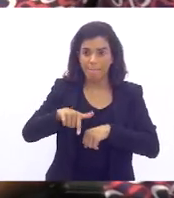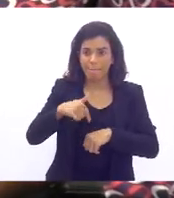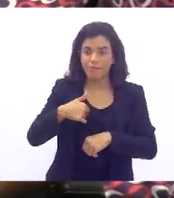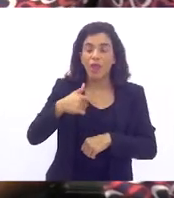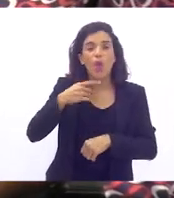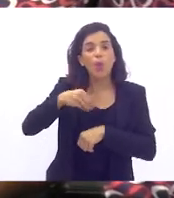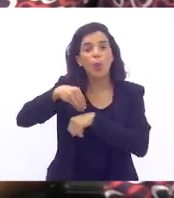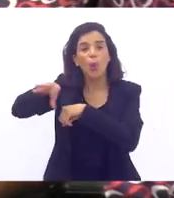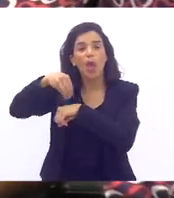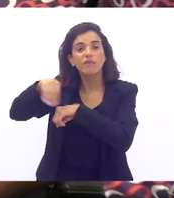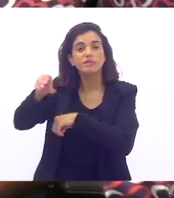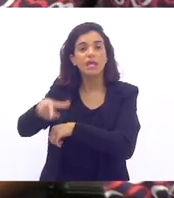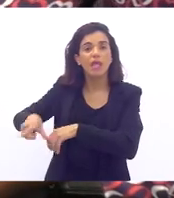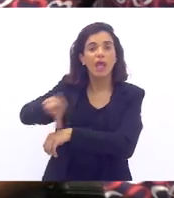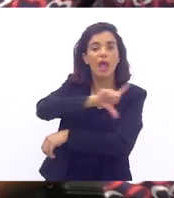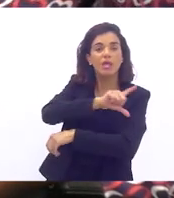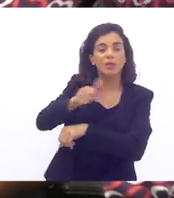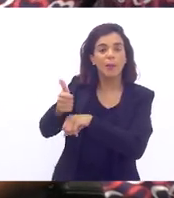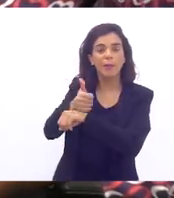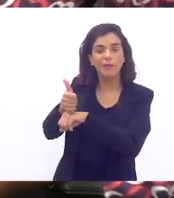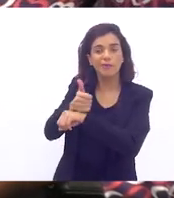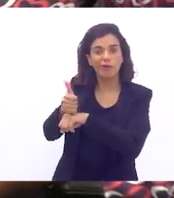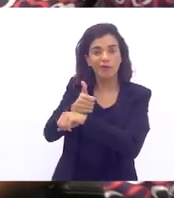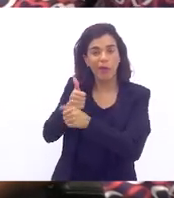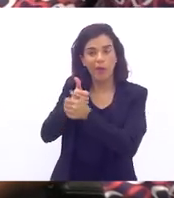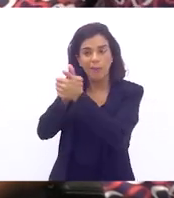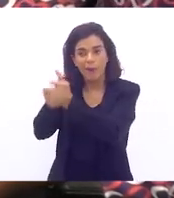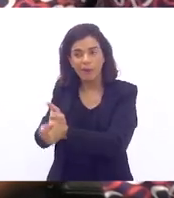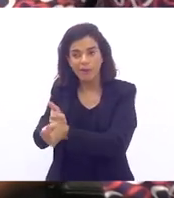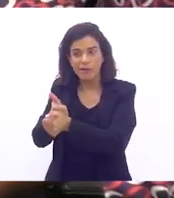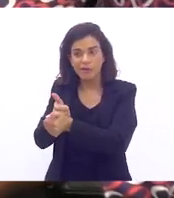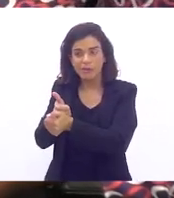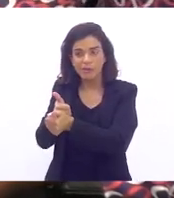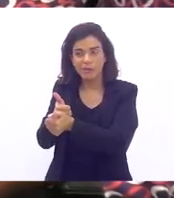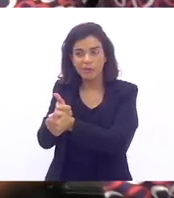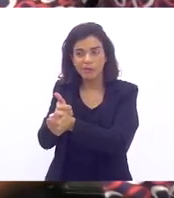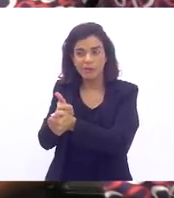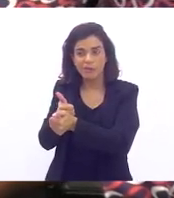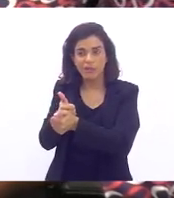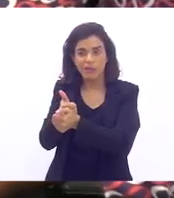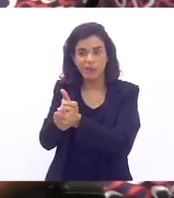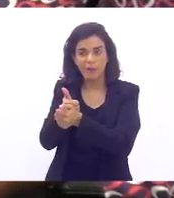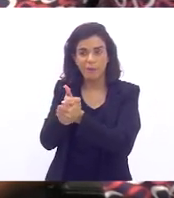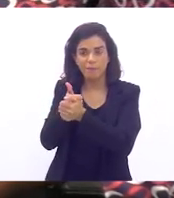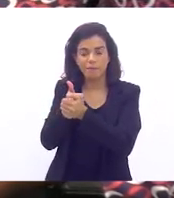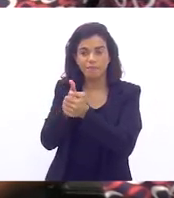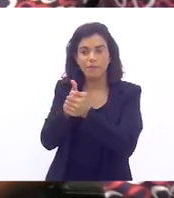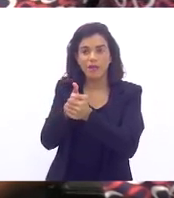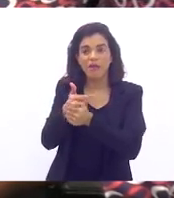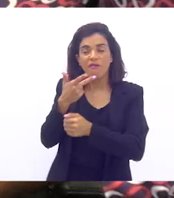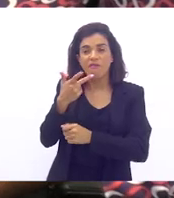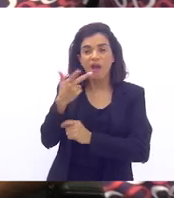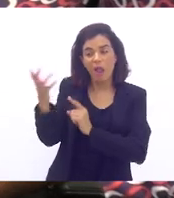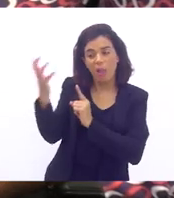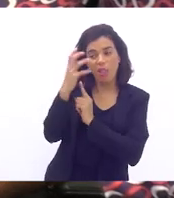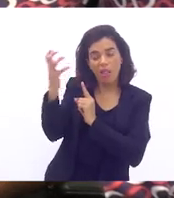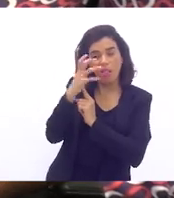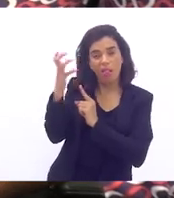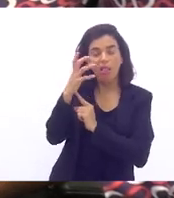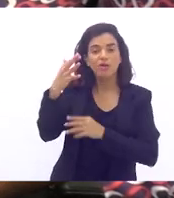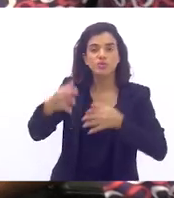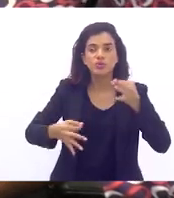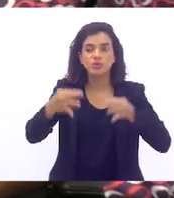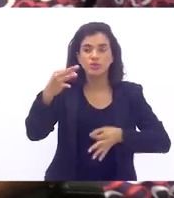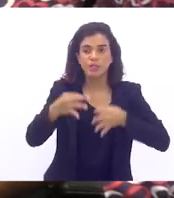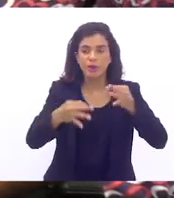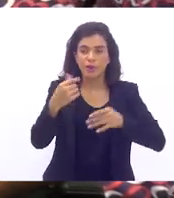comuniquei antes ao profissional que estava me acompanhando antes eles chegaram a minha ameaçar judicialmente porque